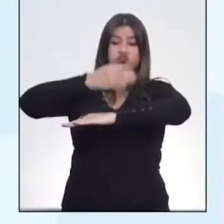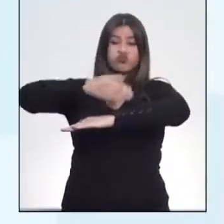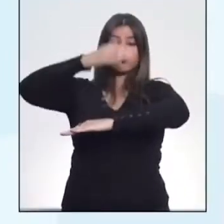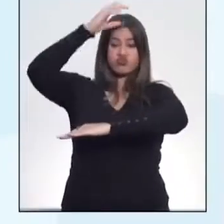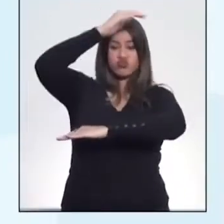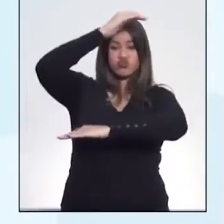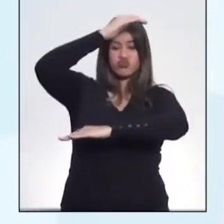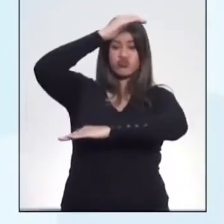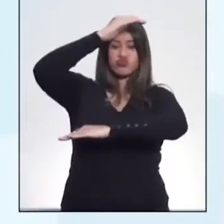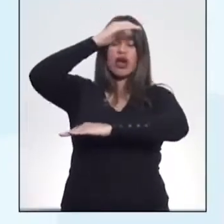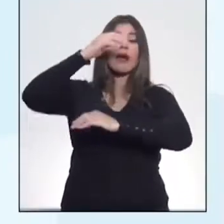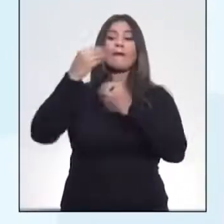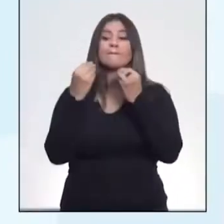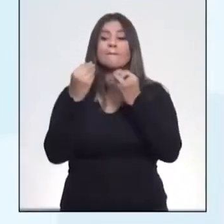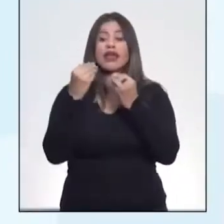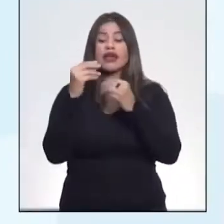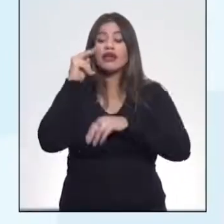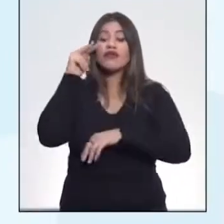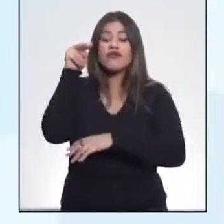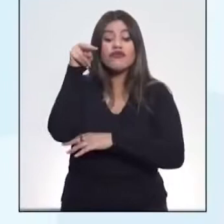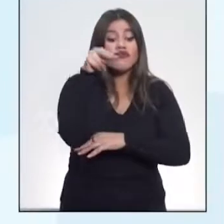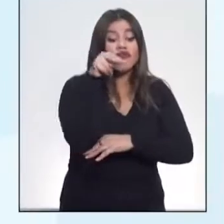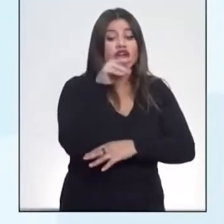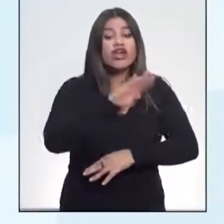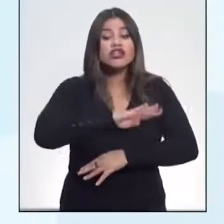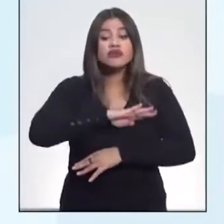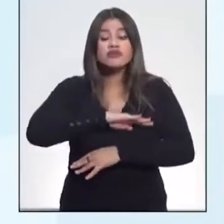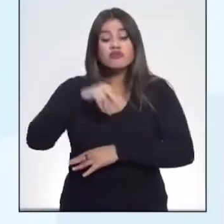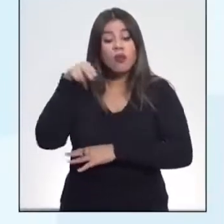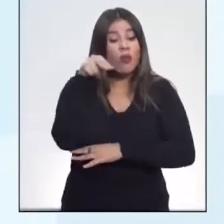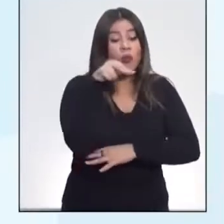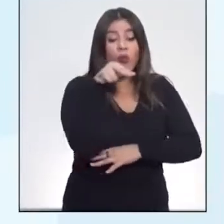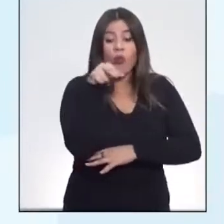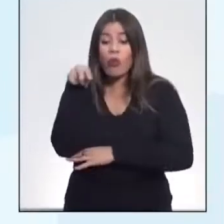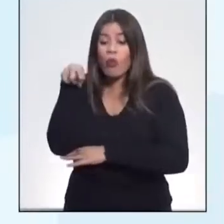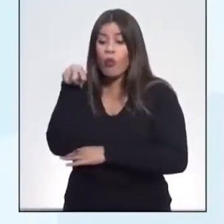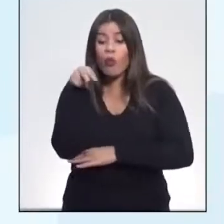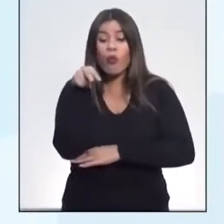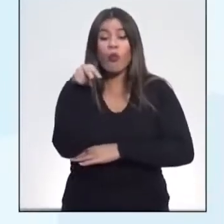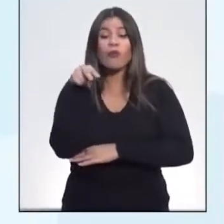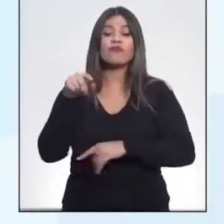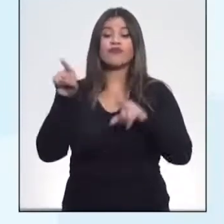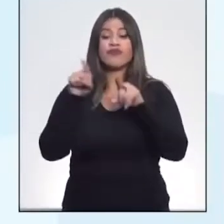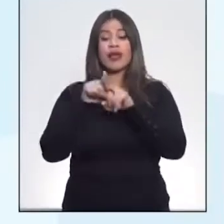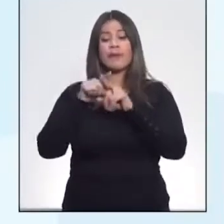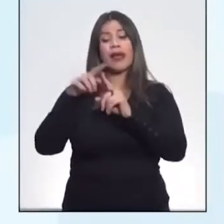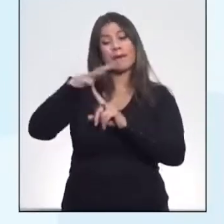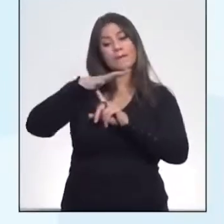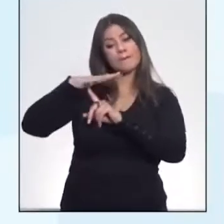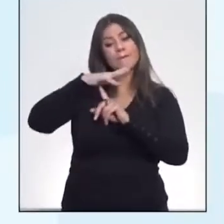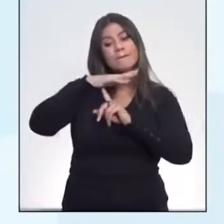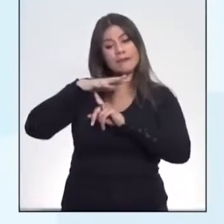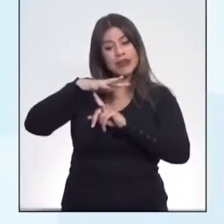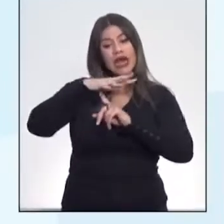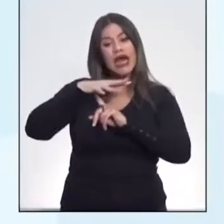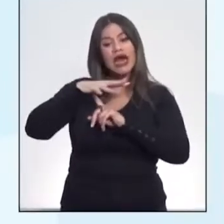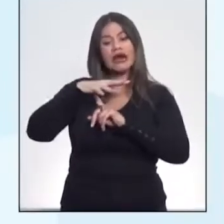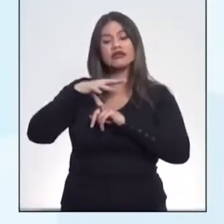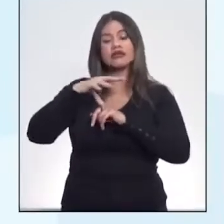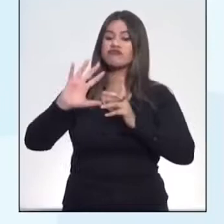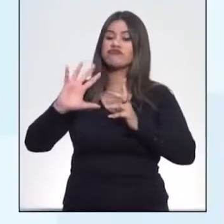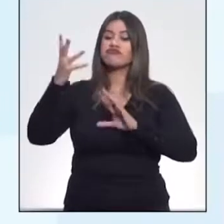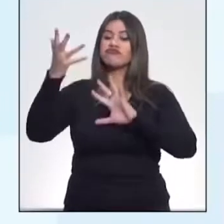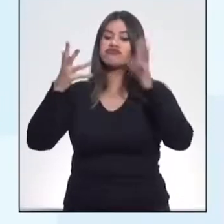consiga verificar os inimigos que estão chegando e tem que ter uma praça onde os eventos acontecem onde os